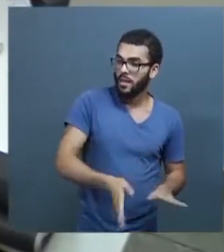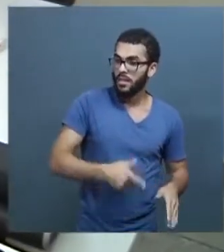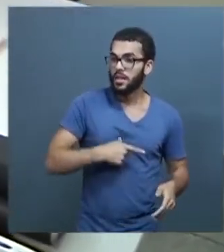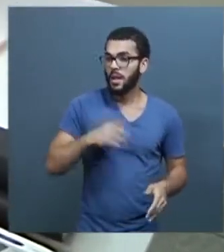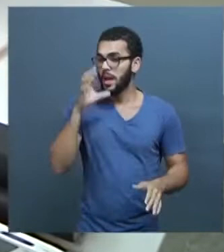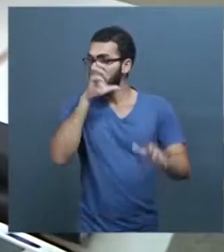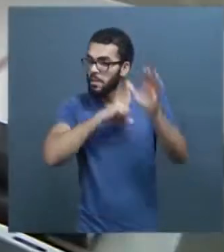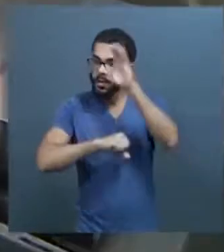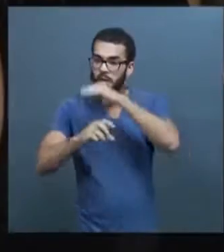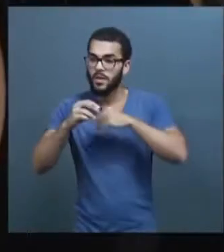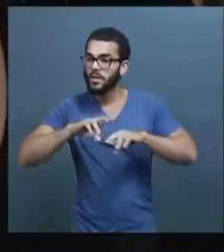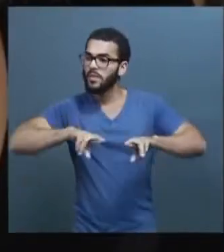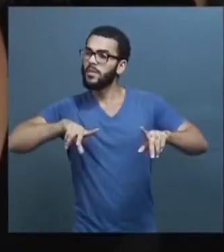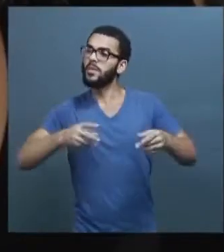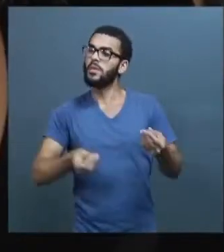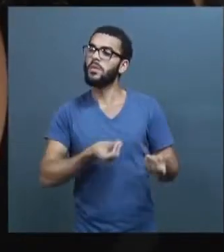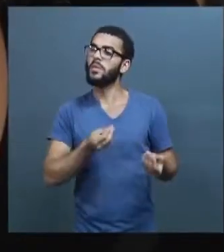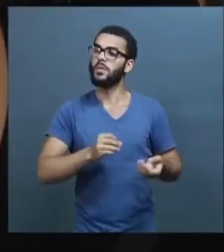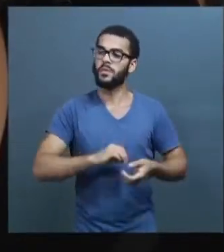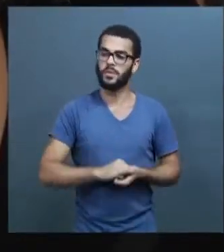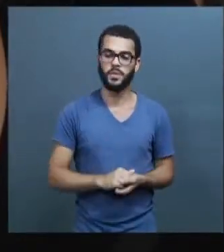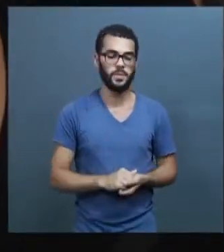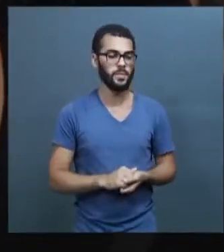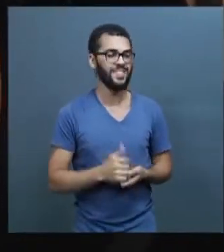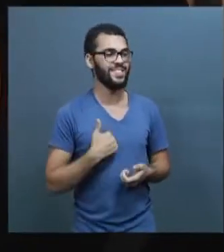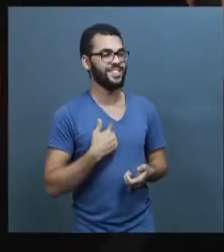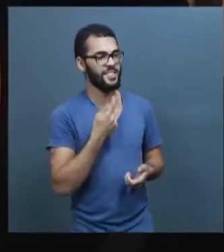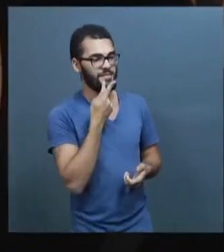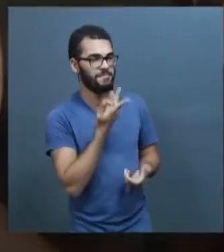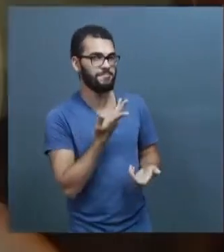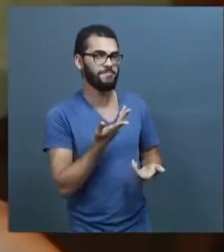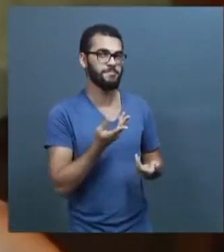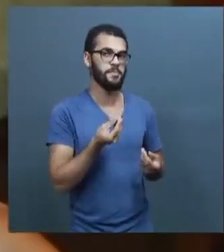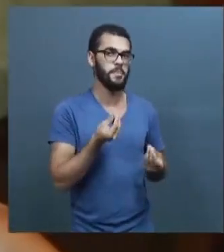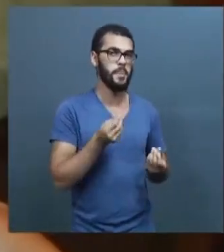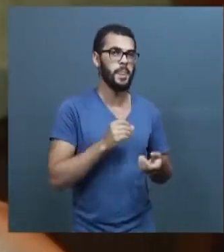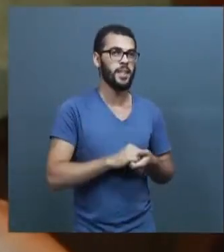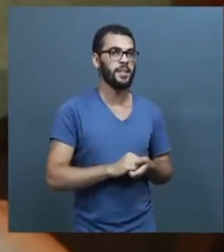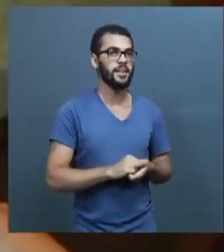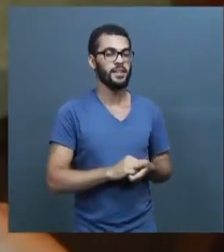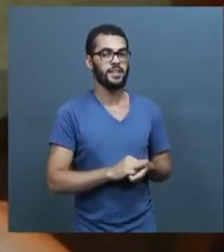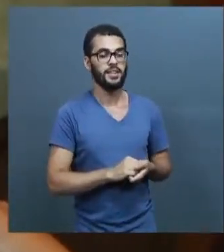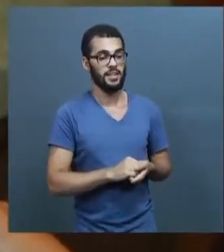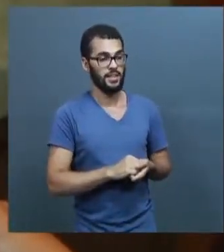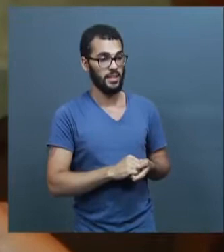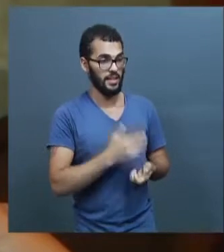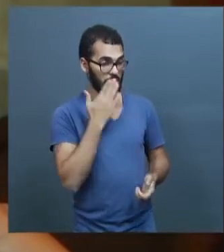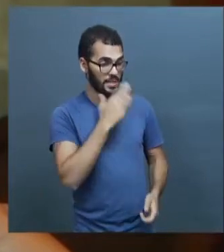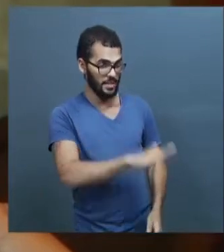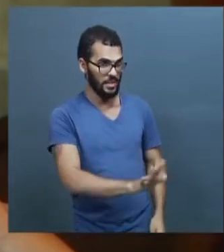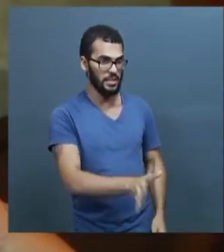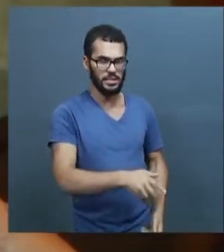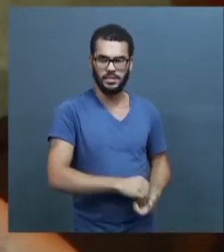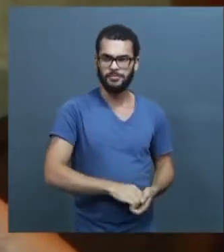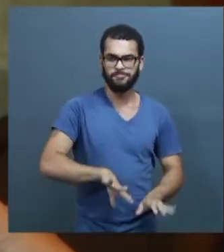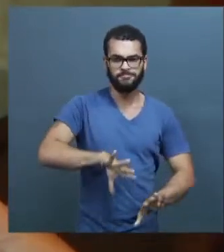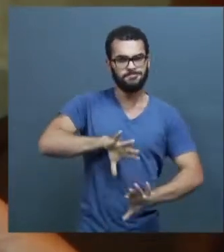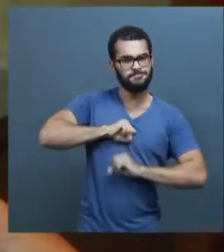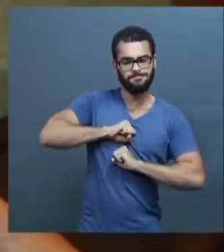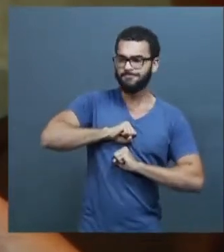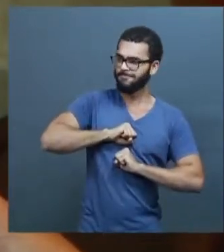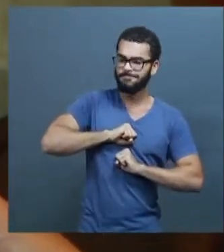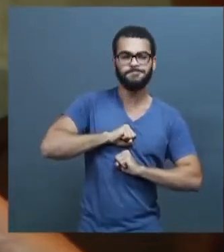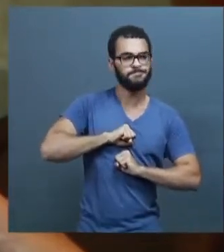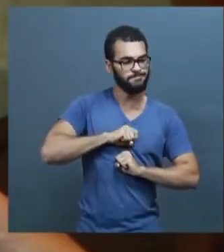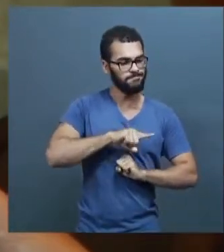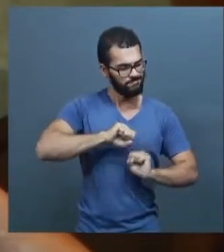alimentação? Sim, as crianças, eu brinco que elas são mais, elas têm mais adesão do que os próprios adultos, elas abraçam a mesma causa.